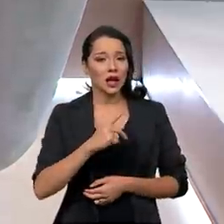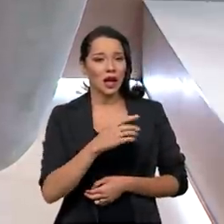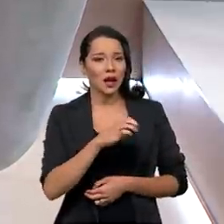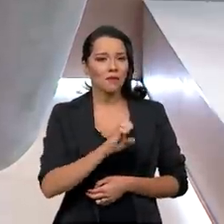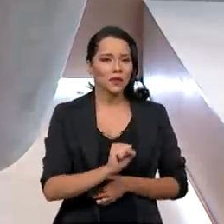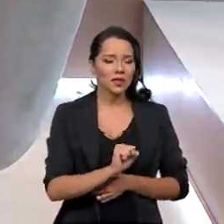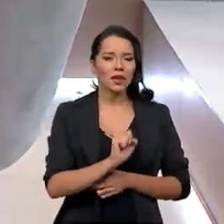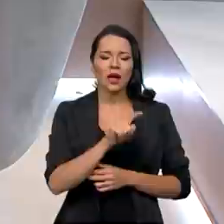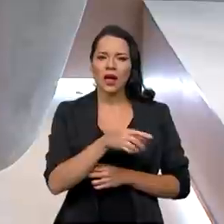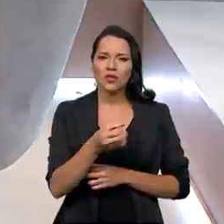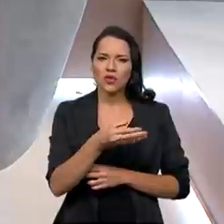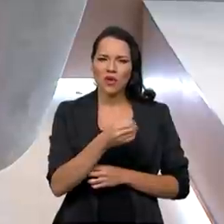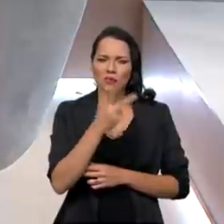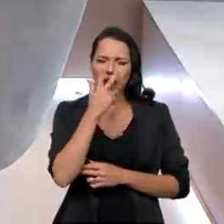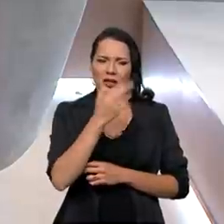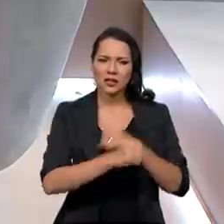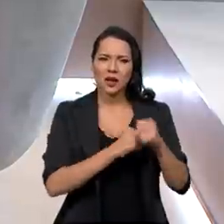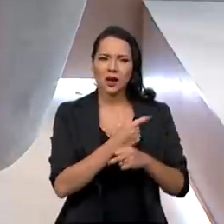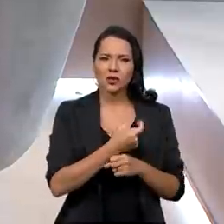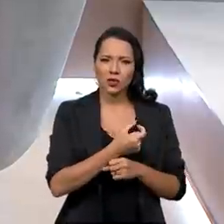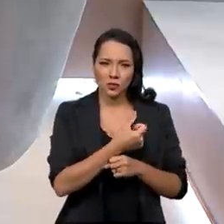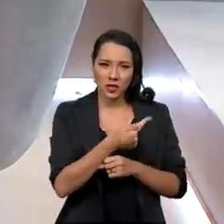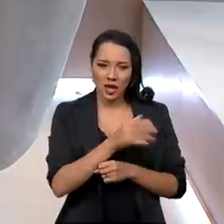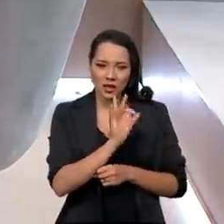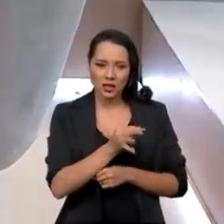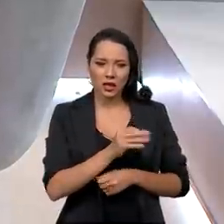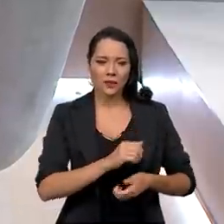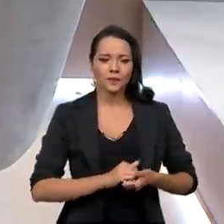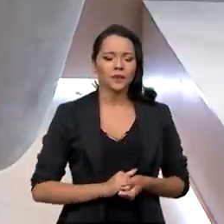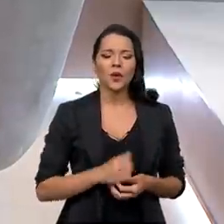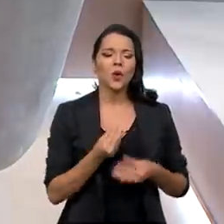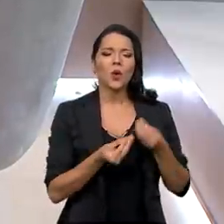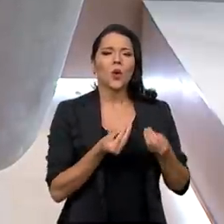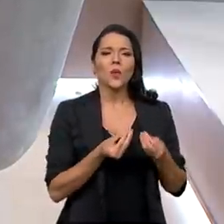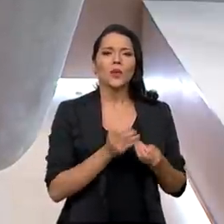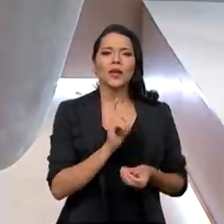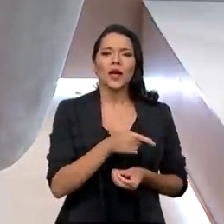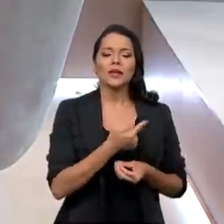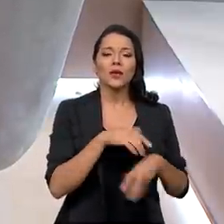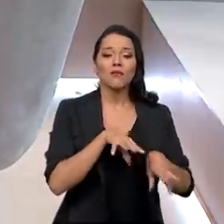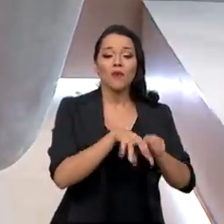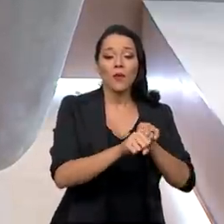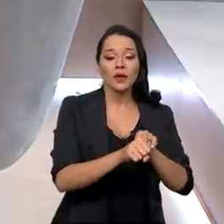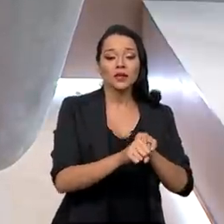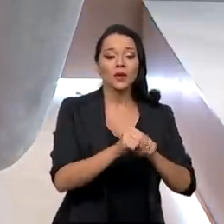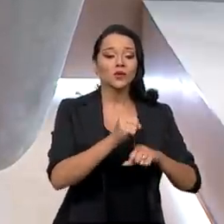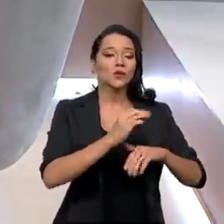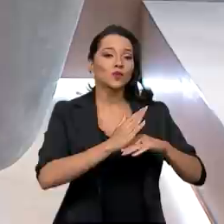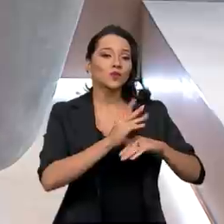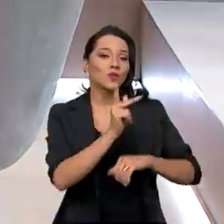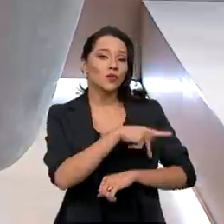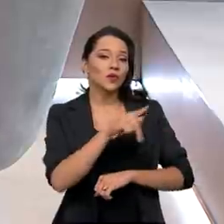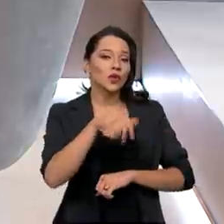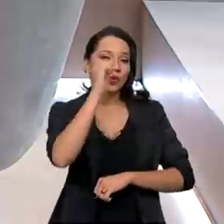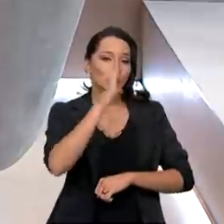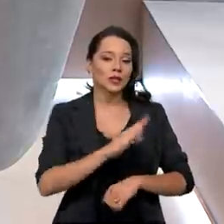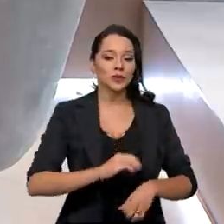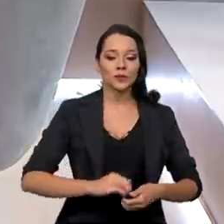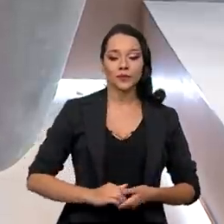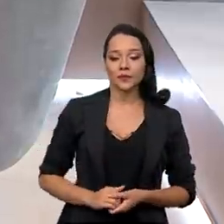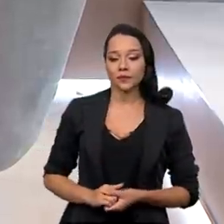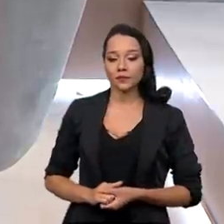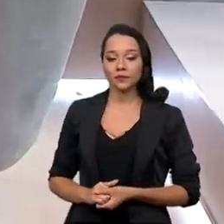recente, se eu não me engano, é de 2007, né? Perfeito. Como é que é essa formação dos professores no Brasil?